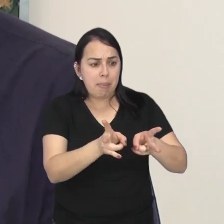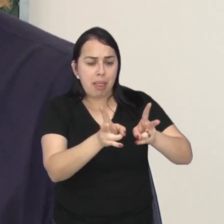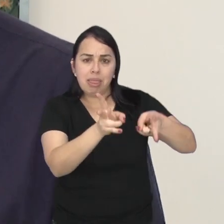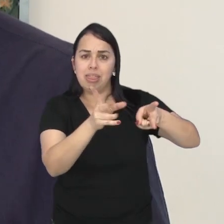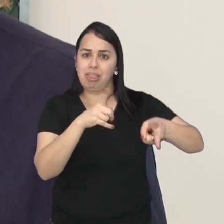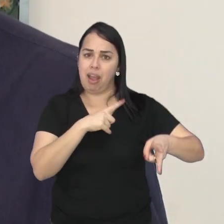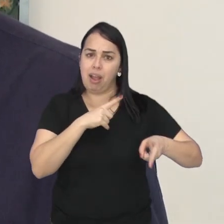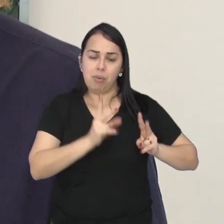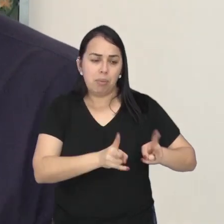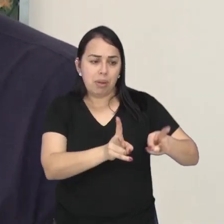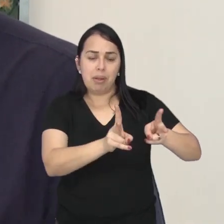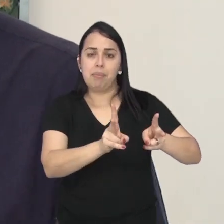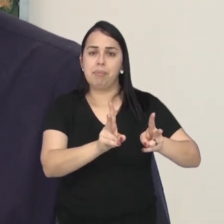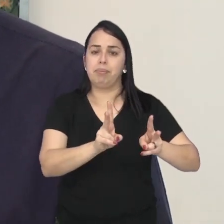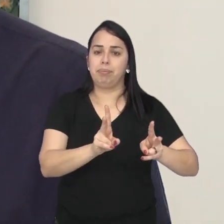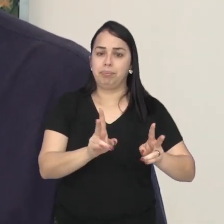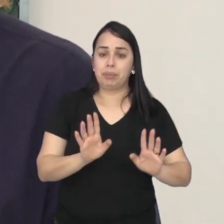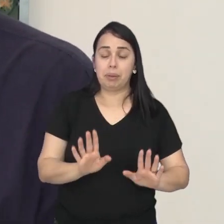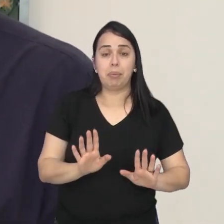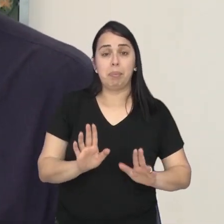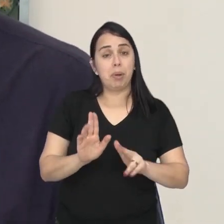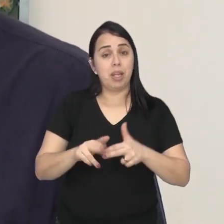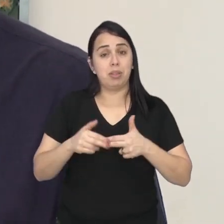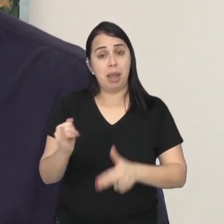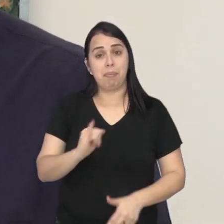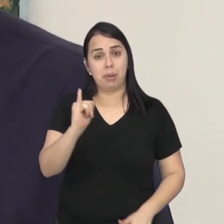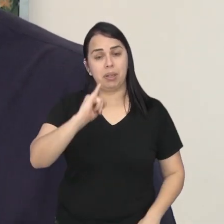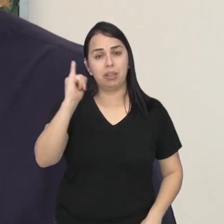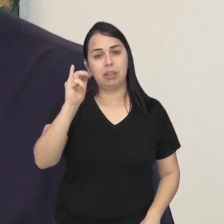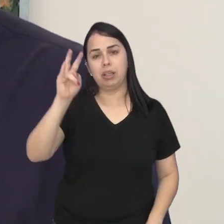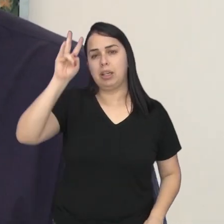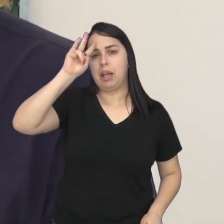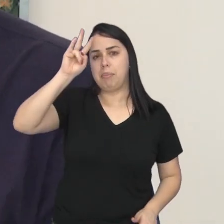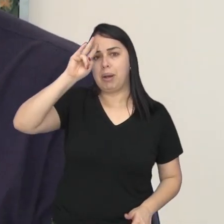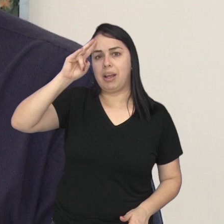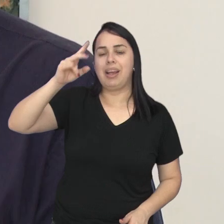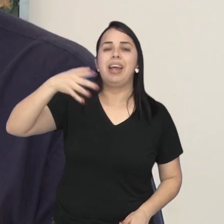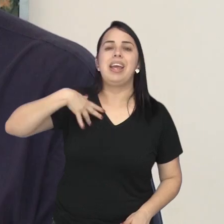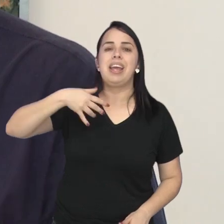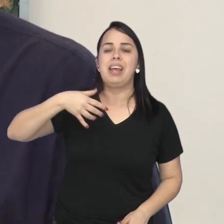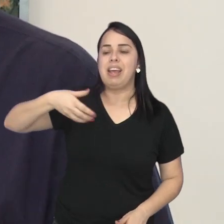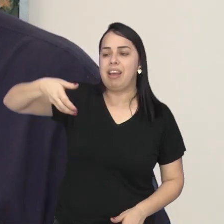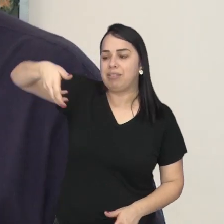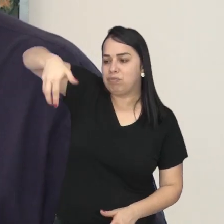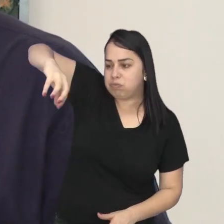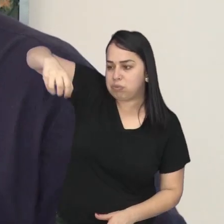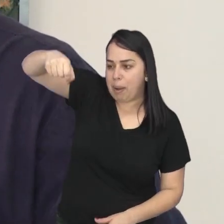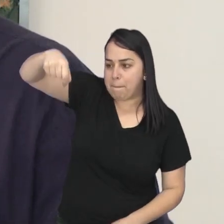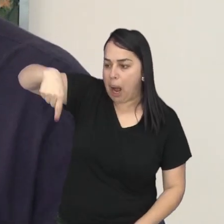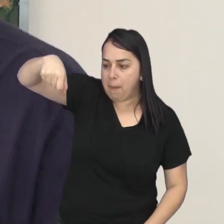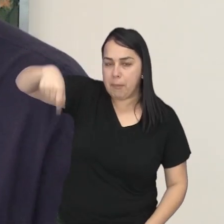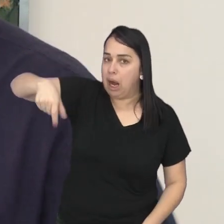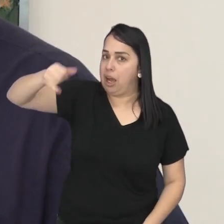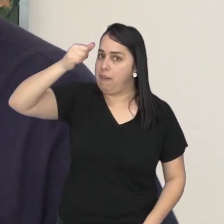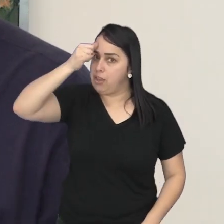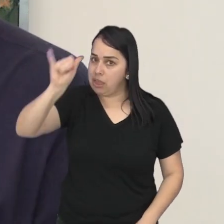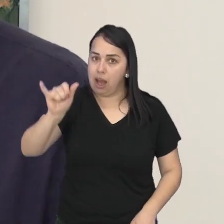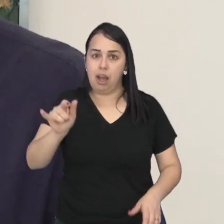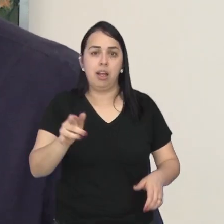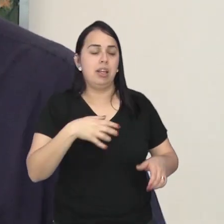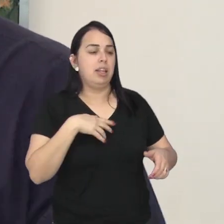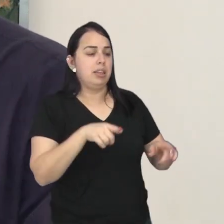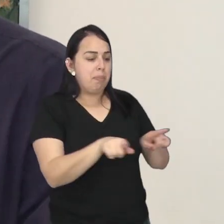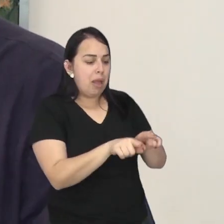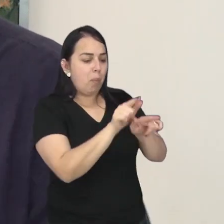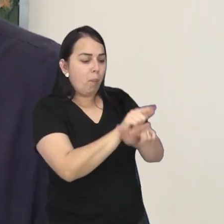preservado e utilizado com consciência. Para isso é importante lembrar de não deixar a torneira aberta, evitar lavar piso